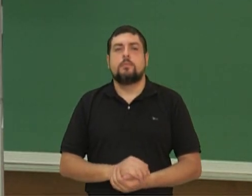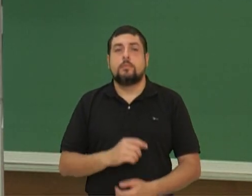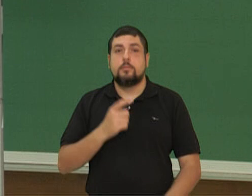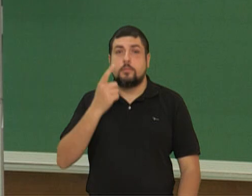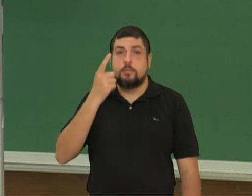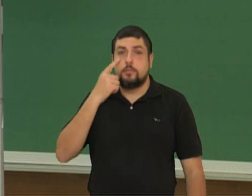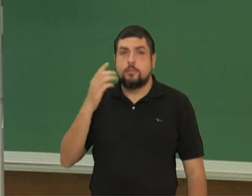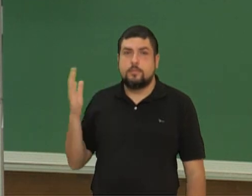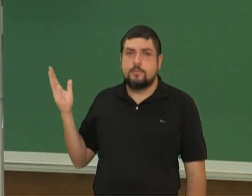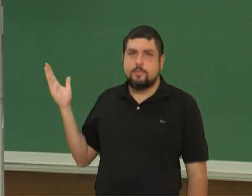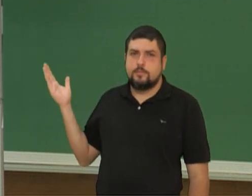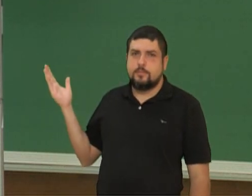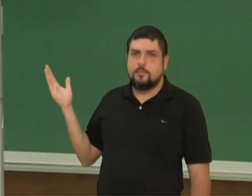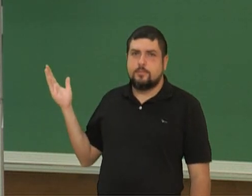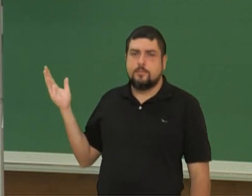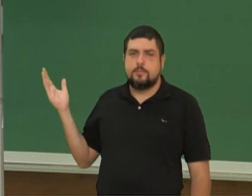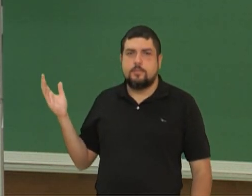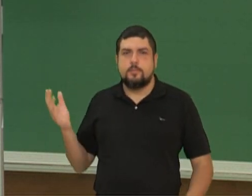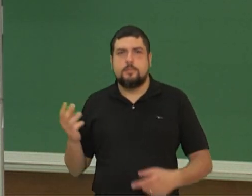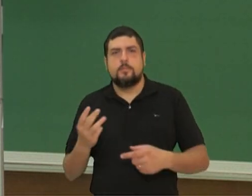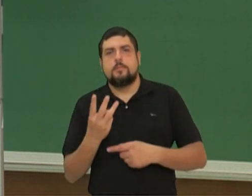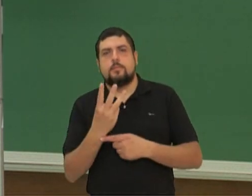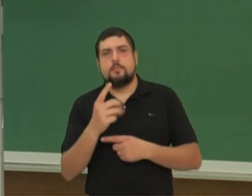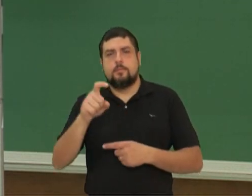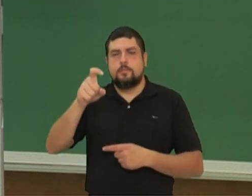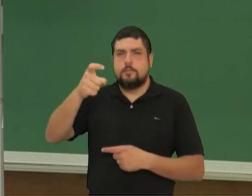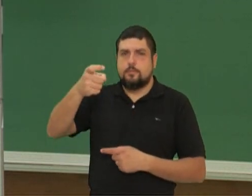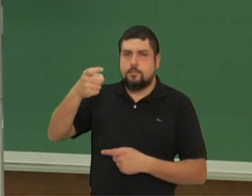da função 3 elevado a x.